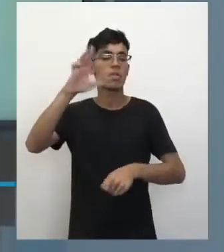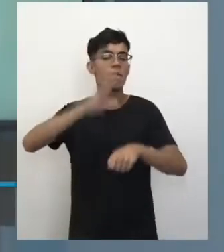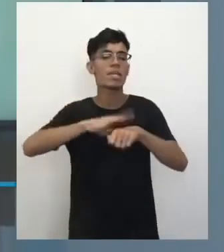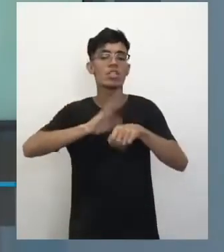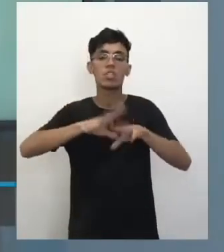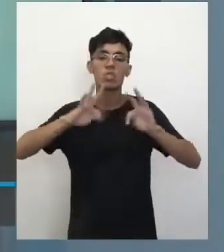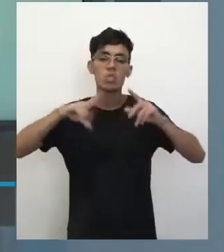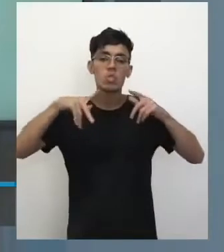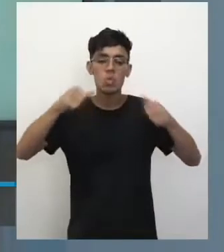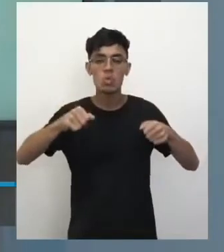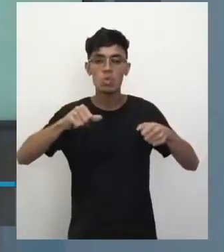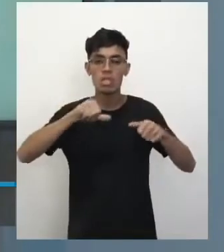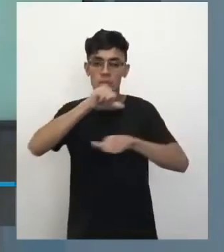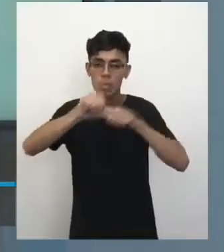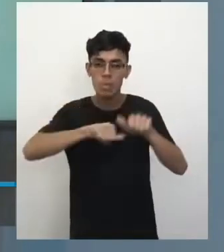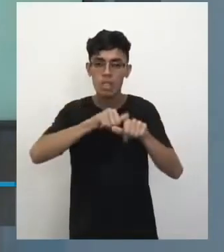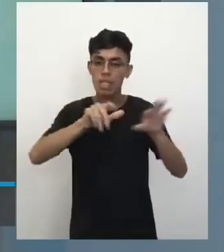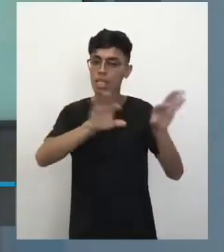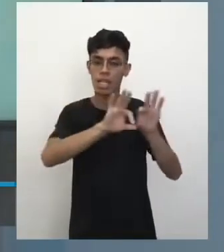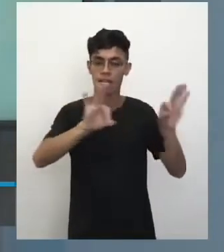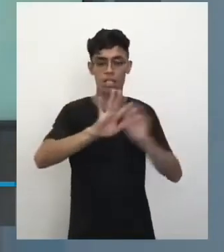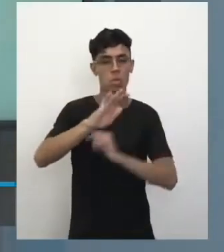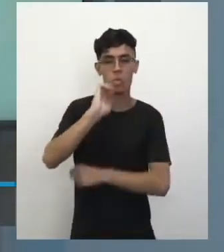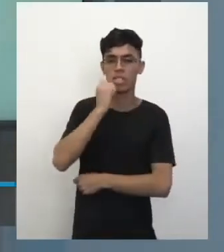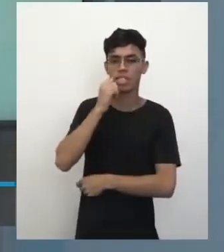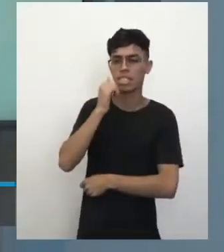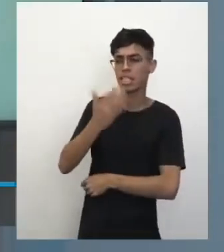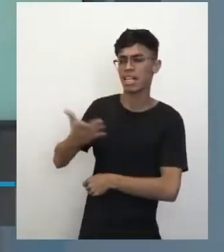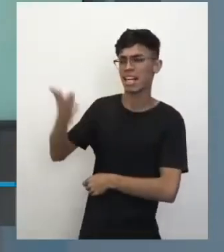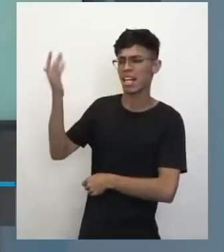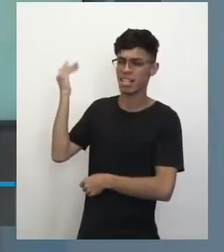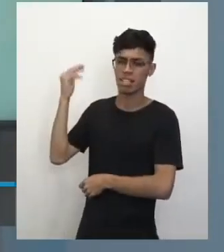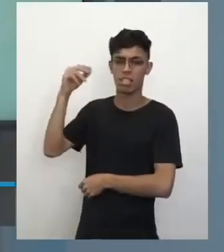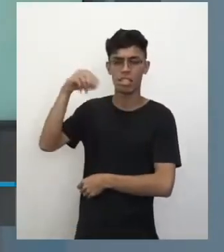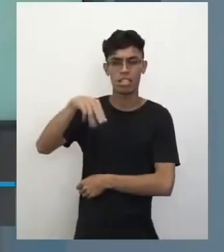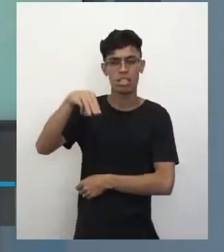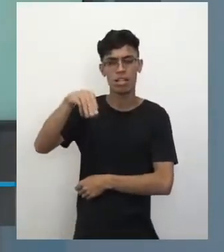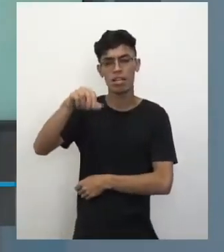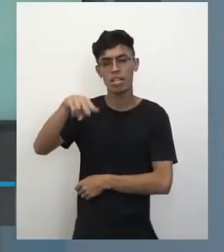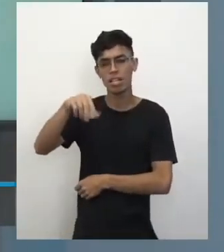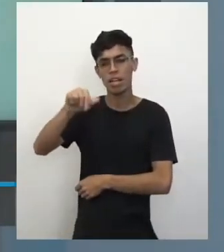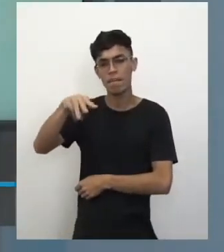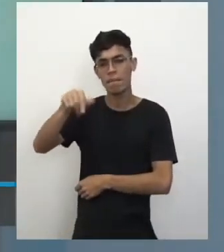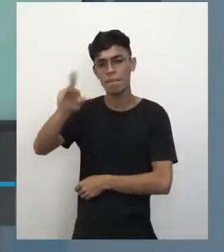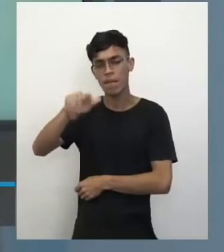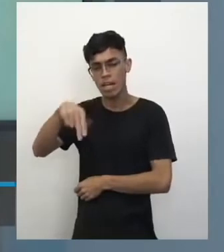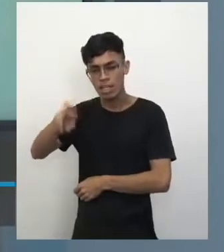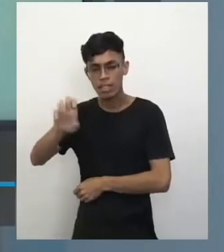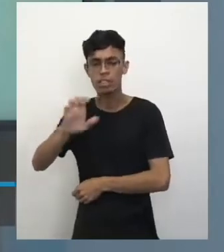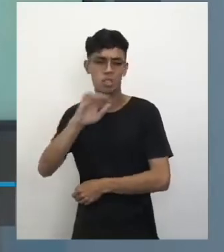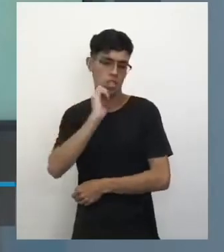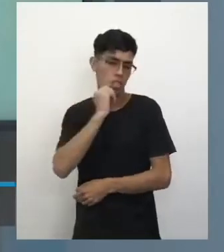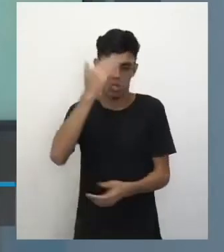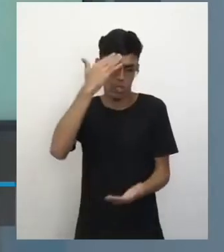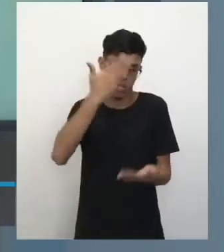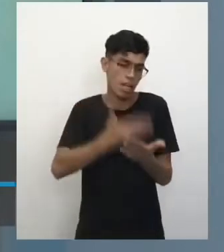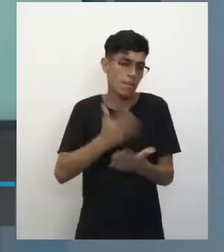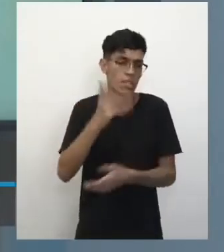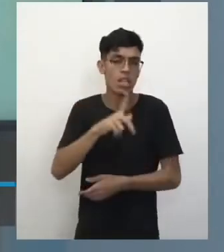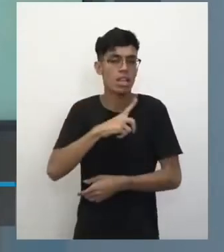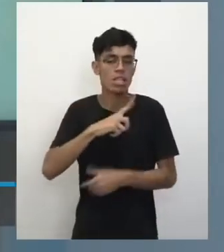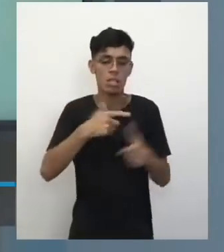Tá? E era o que a ciência, desde a época de Lamarck, lá, era o que a ciência mais ou menos acreditava e tal. Já tinham muitos, né,